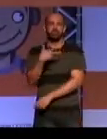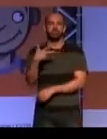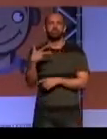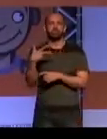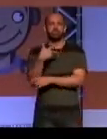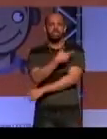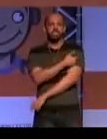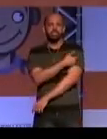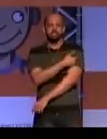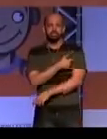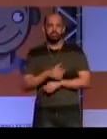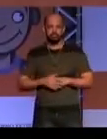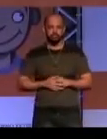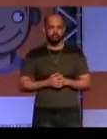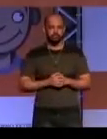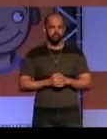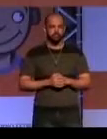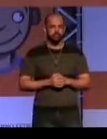injeção.